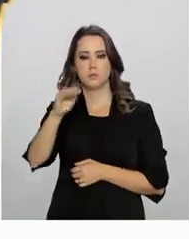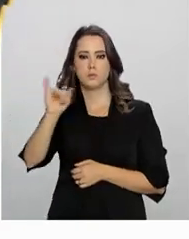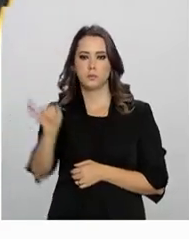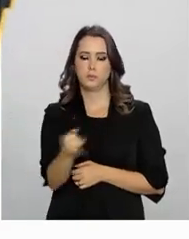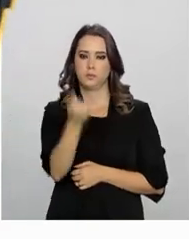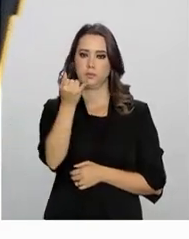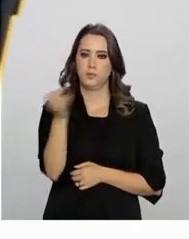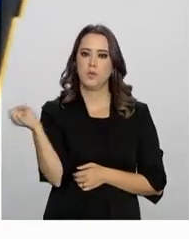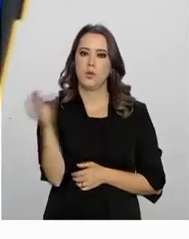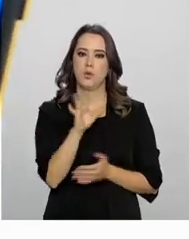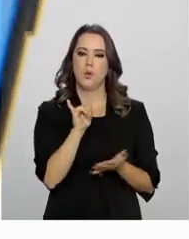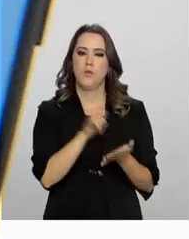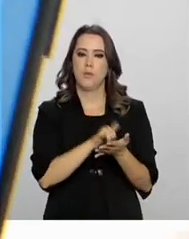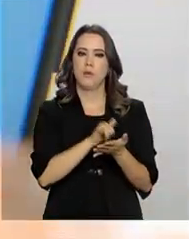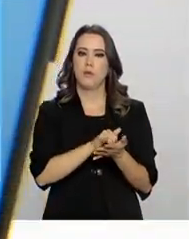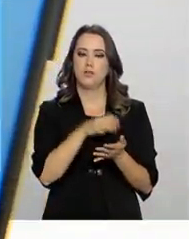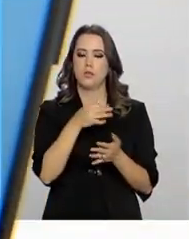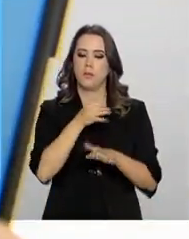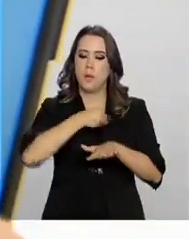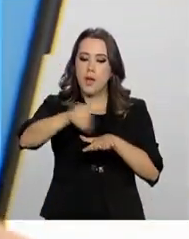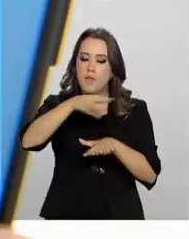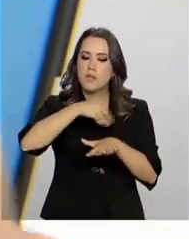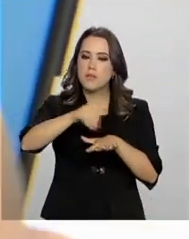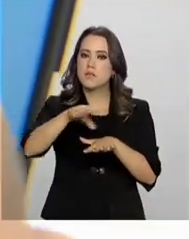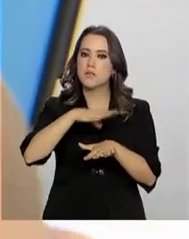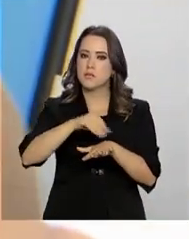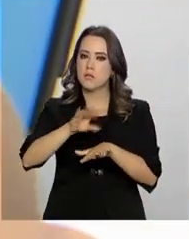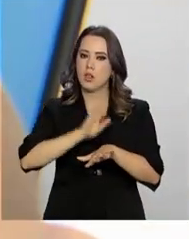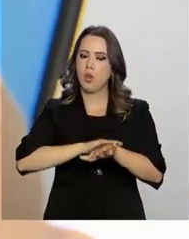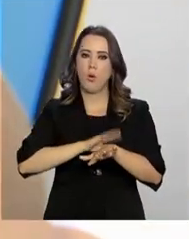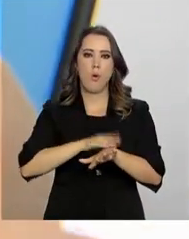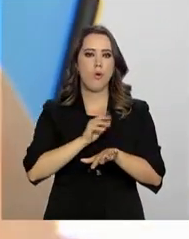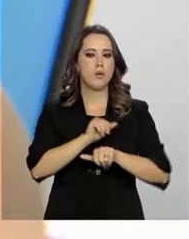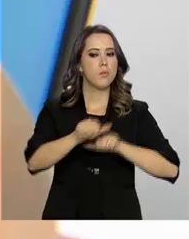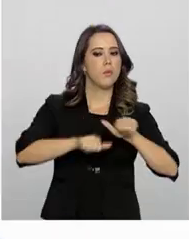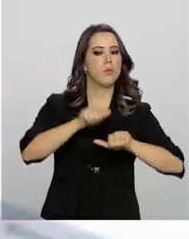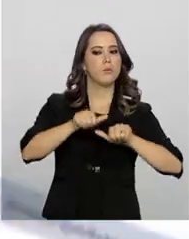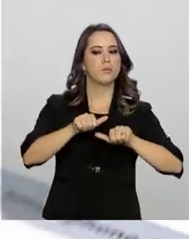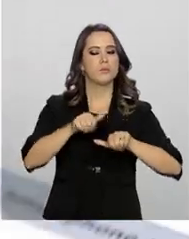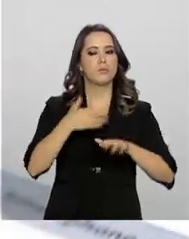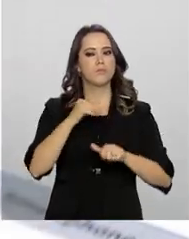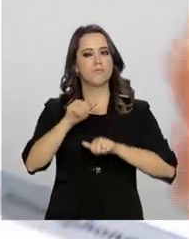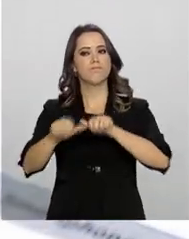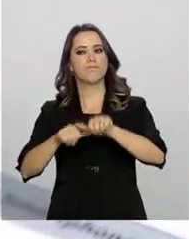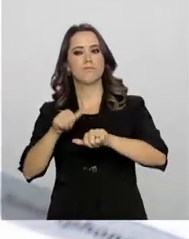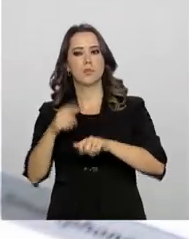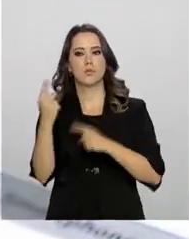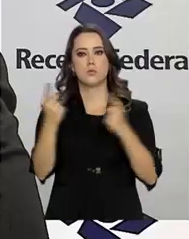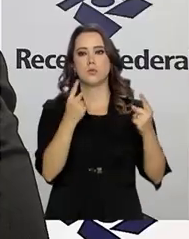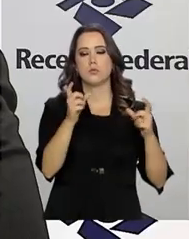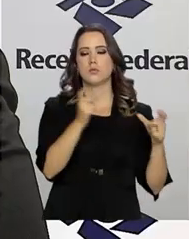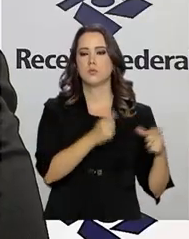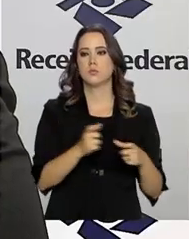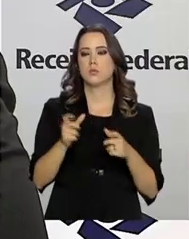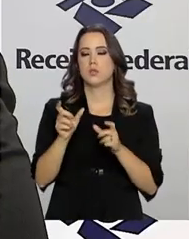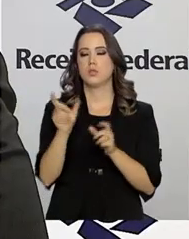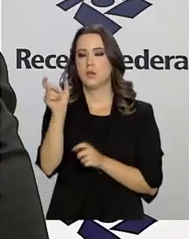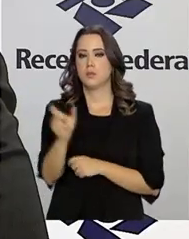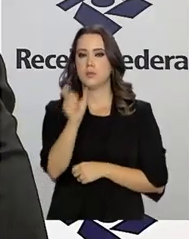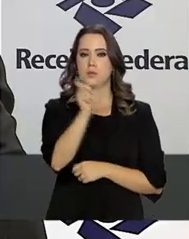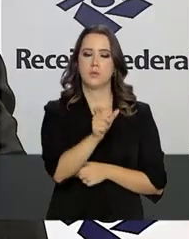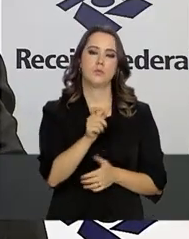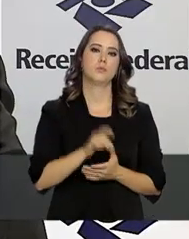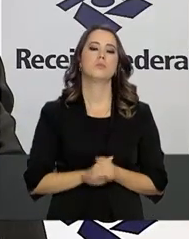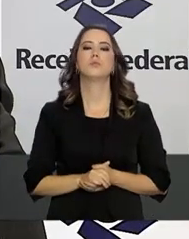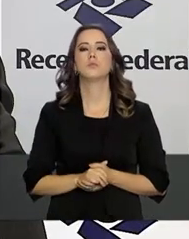envia alertas em tempo real sobre o andamento dos processos de cada contribuinte caso o contribuinte tem um